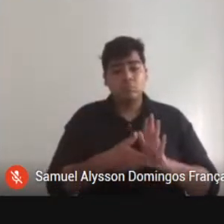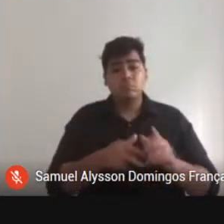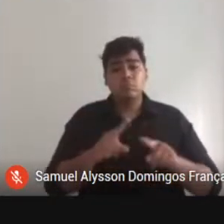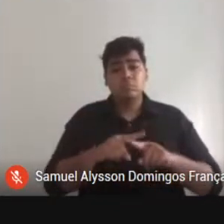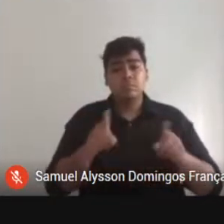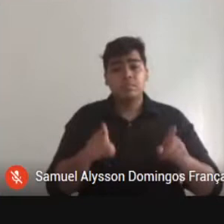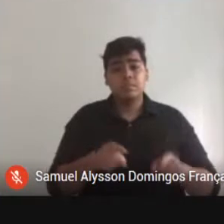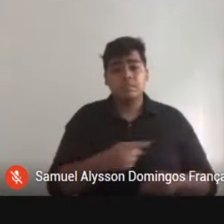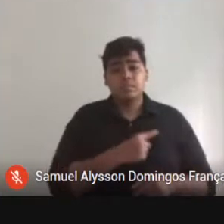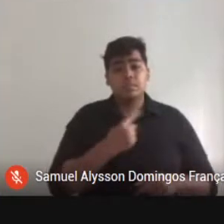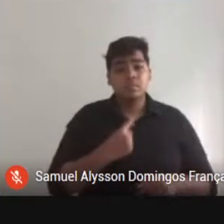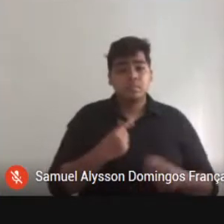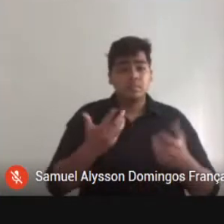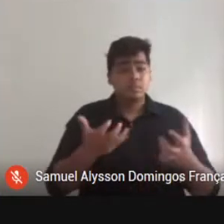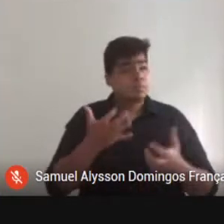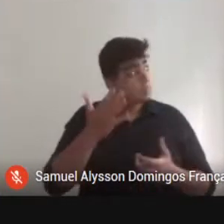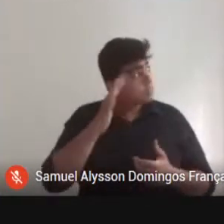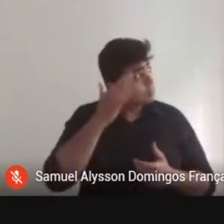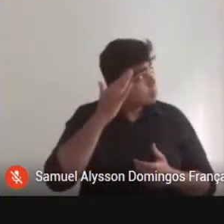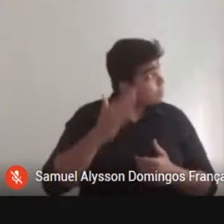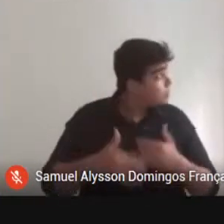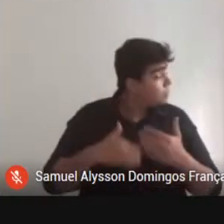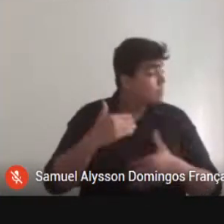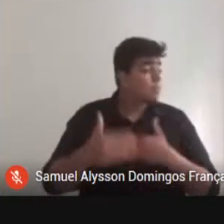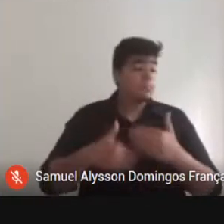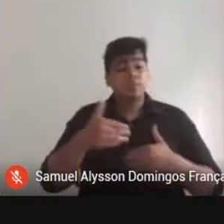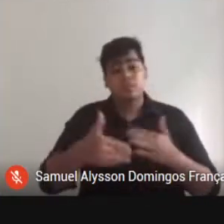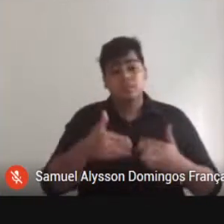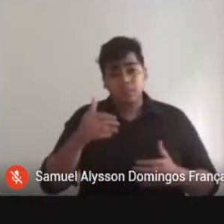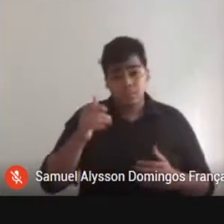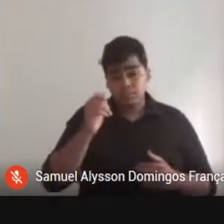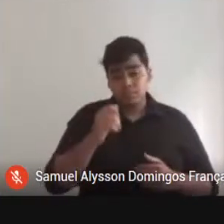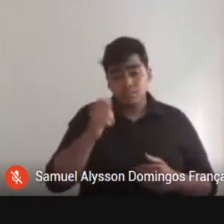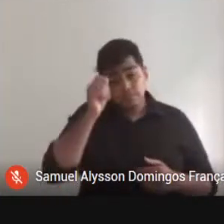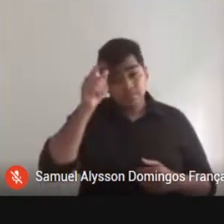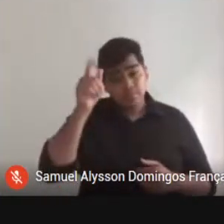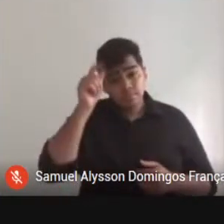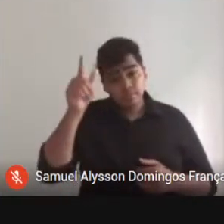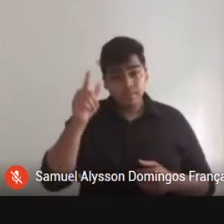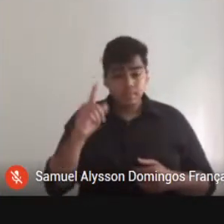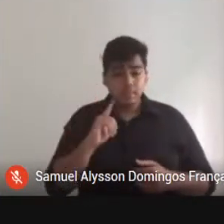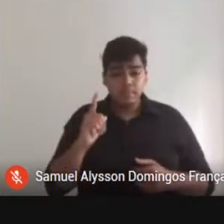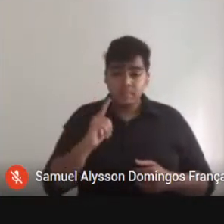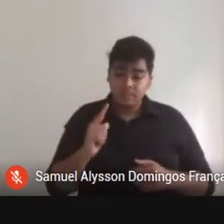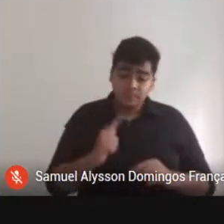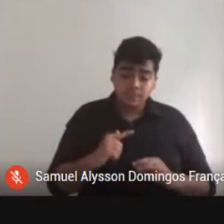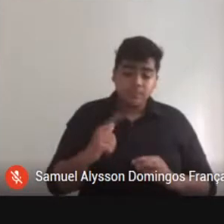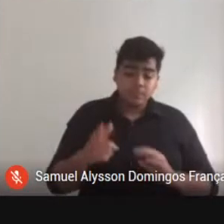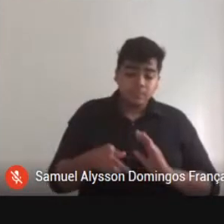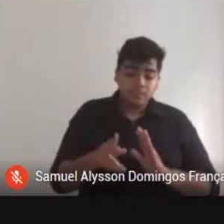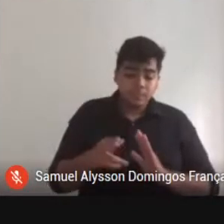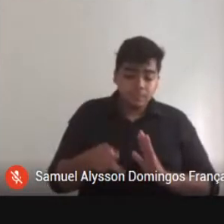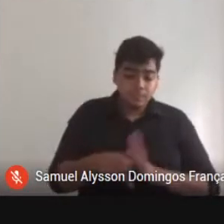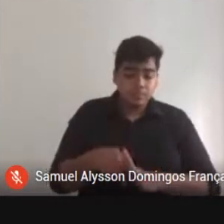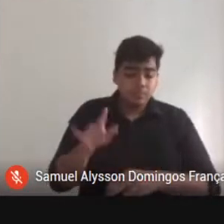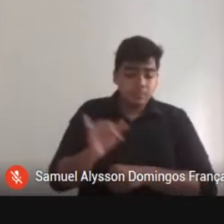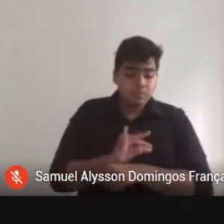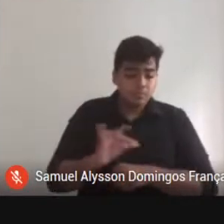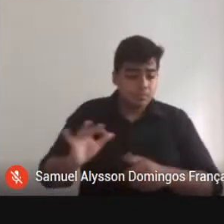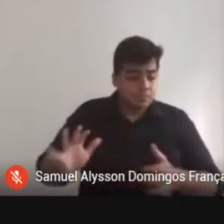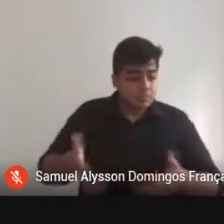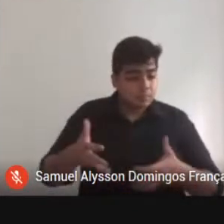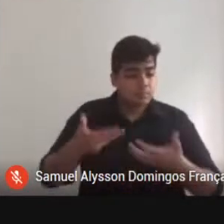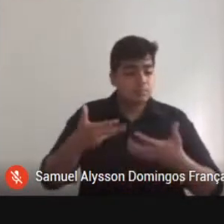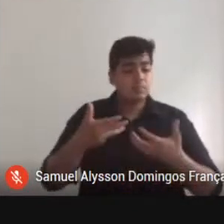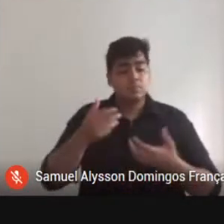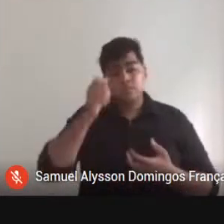como processo como processo criativo, o componente que ajuda ao processo criativo. E aí, a partir